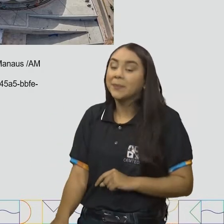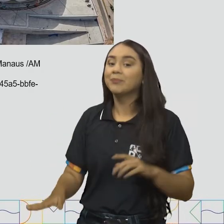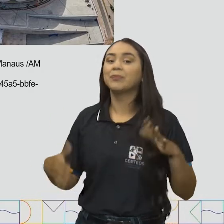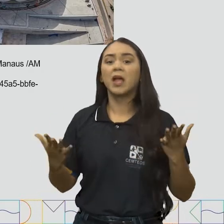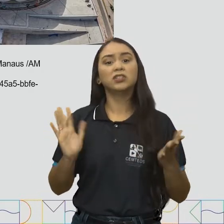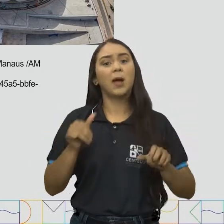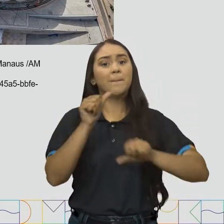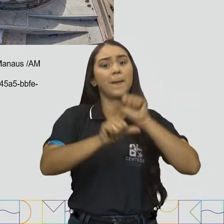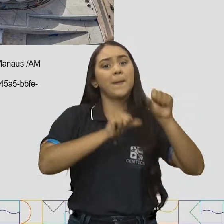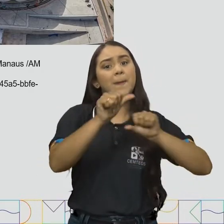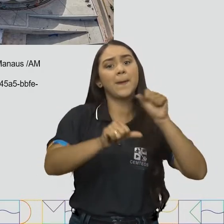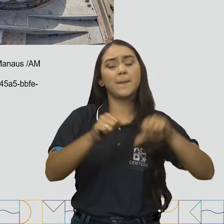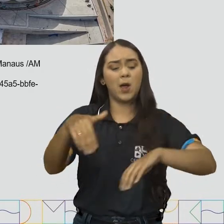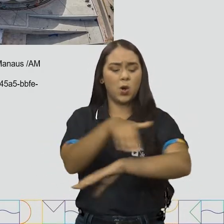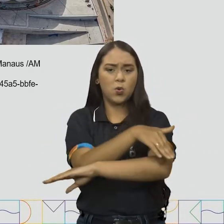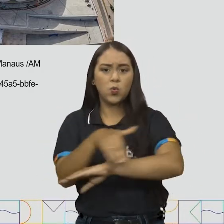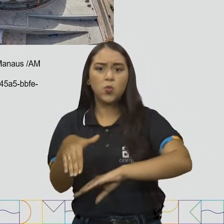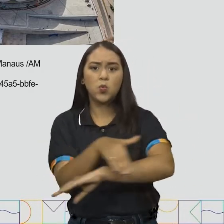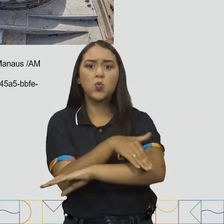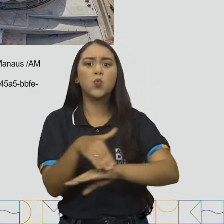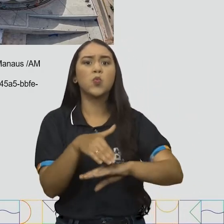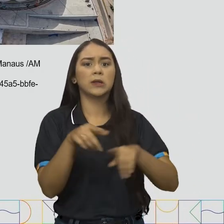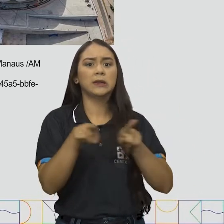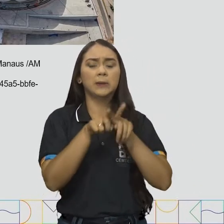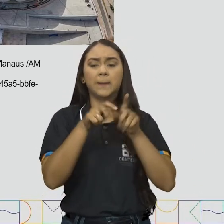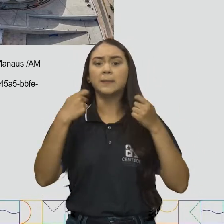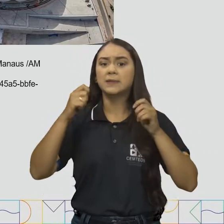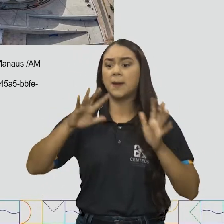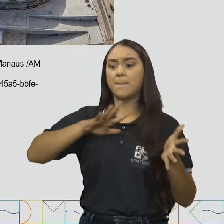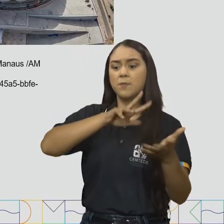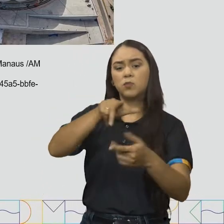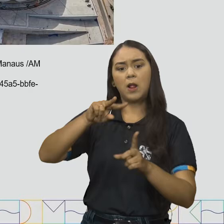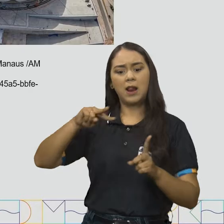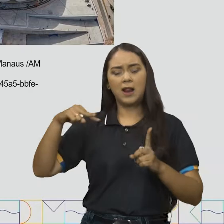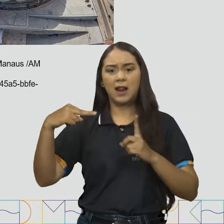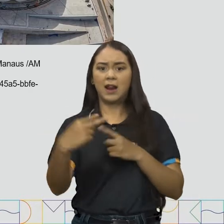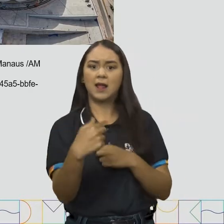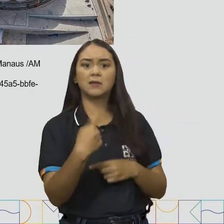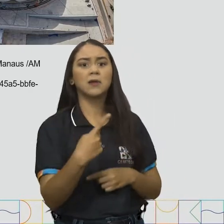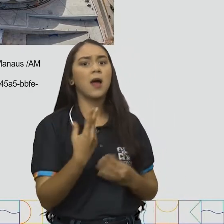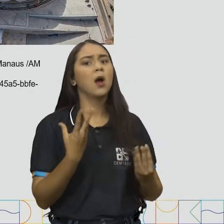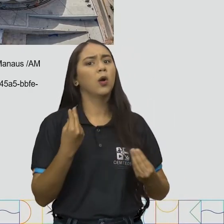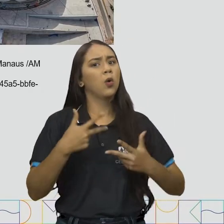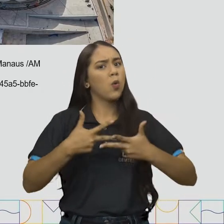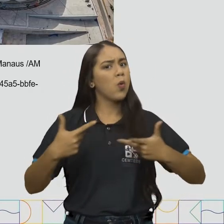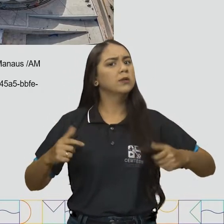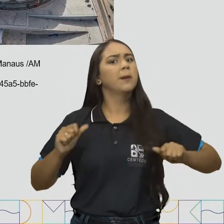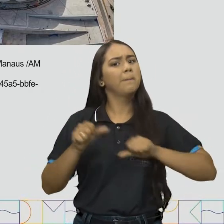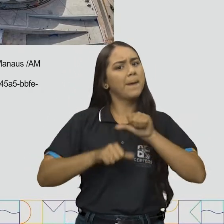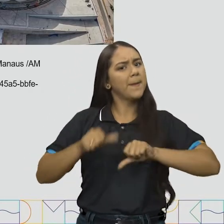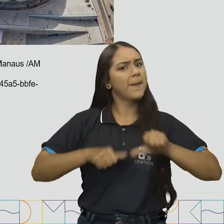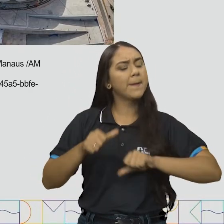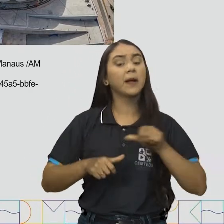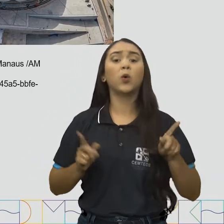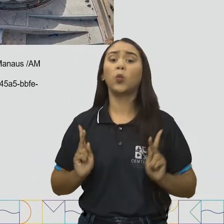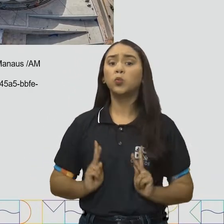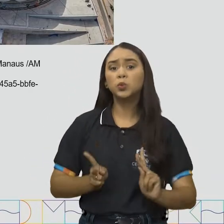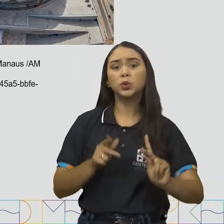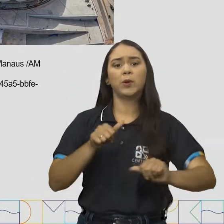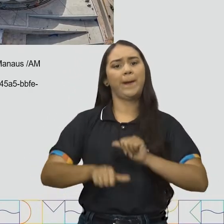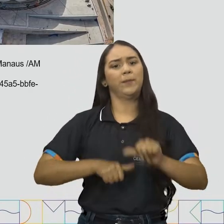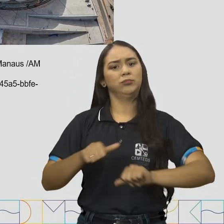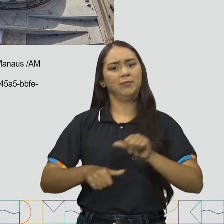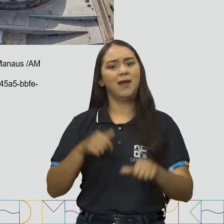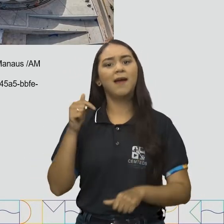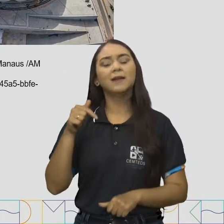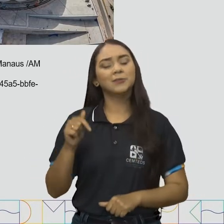na direção das avenidas por conta desse empreendimento de visibilidade mundial. Muita coisa mudou e está mudando em nossa